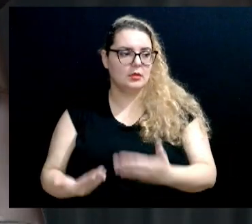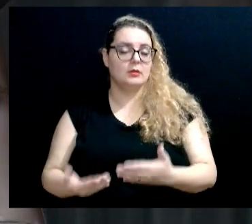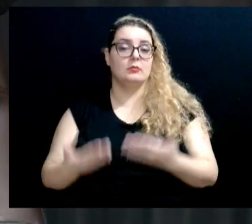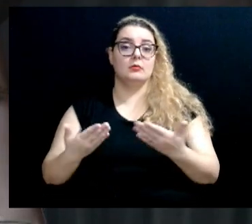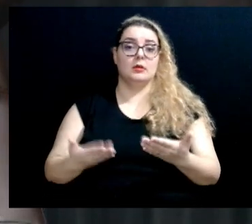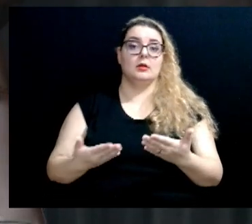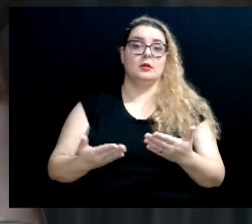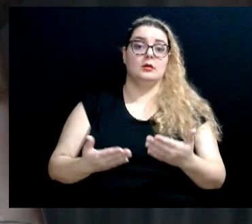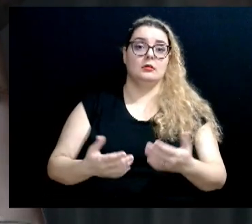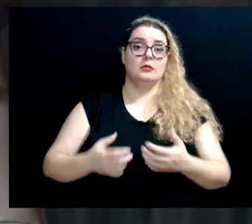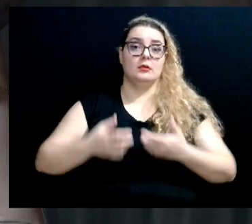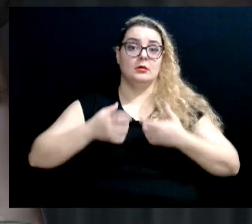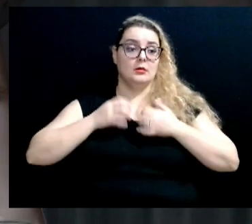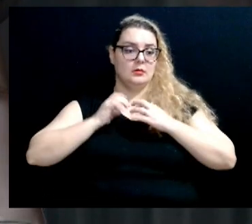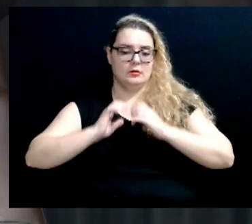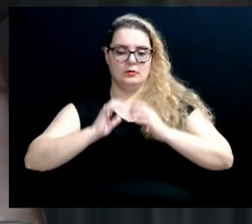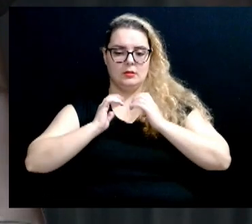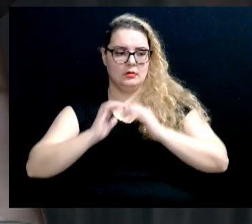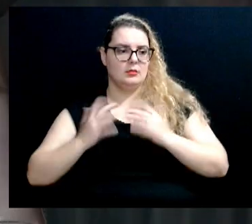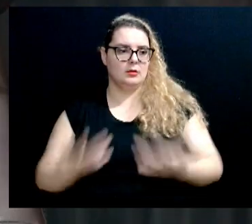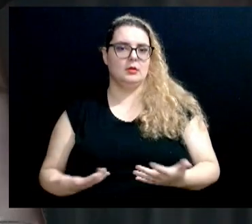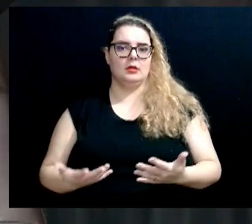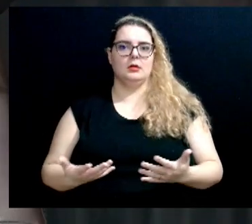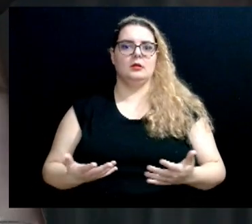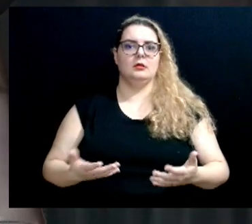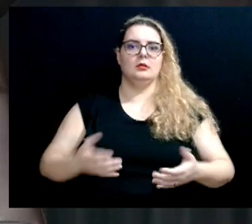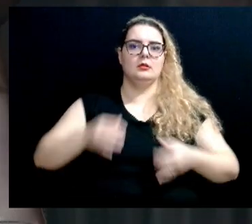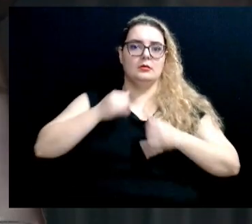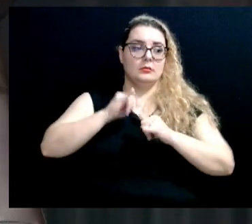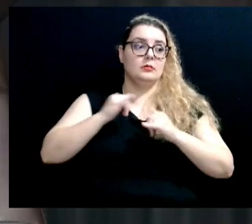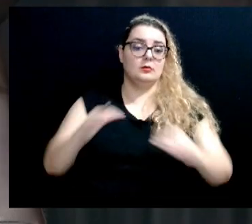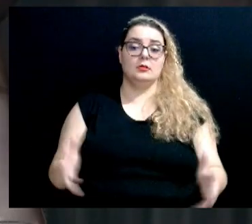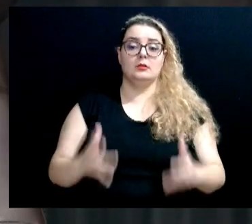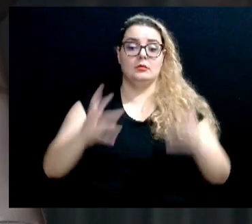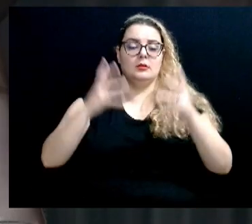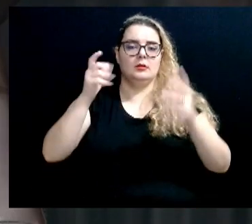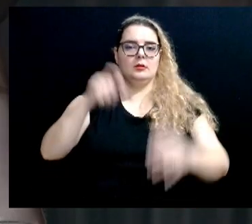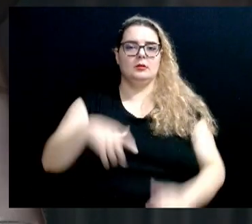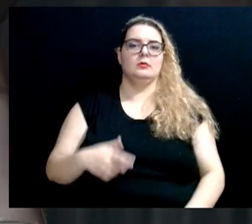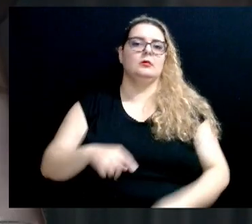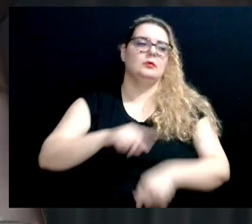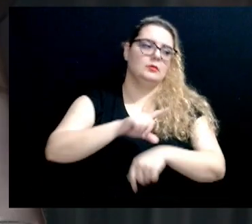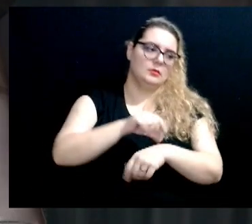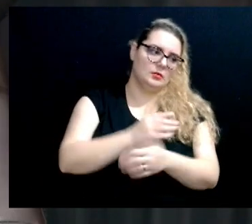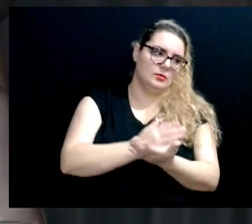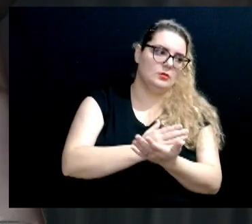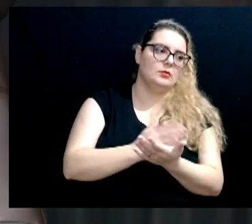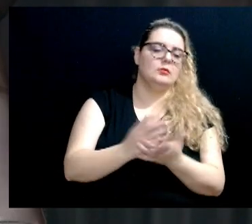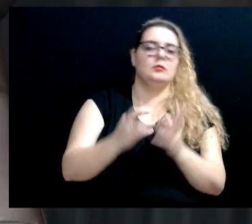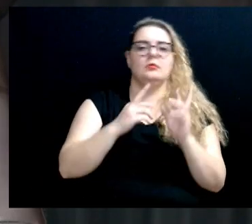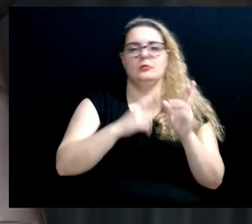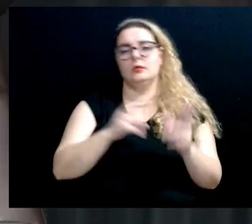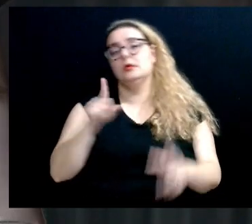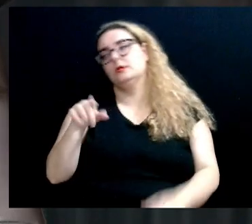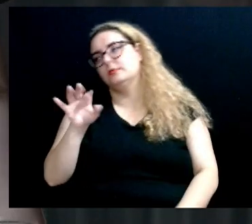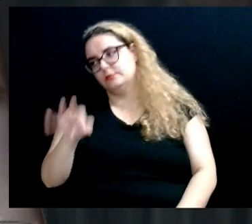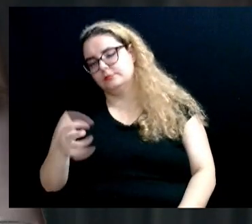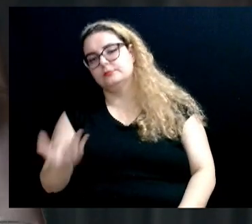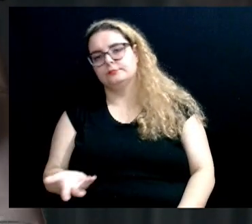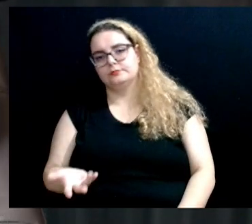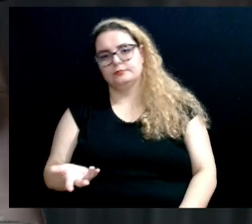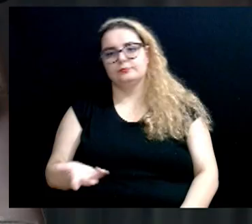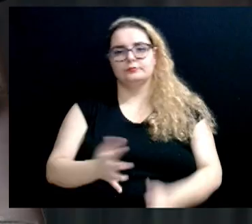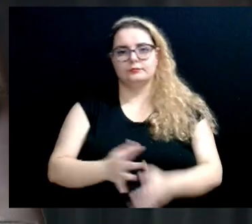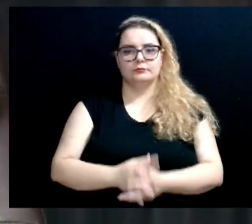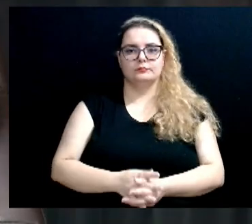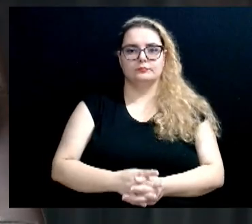isso deixa a pessoa mais estimulada e isso pode atrasar o início do sono. Exato. Né? Então, assim, às vezes a pessoa